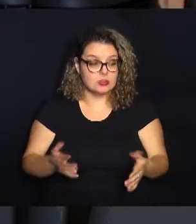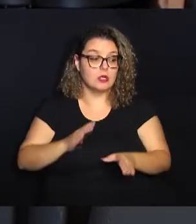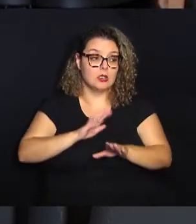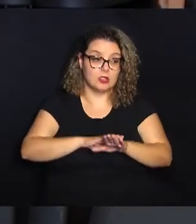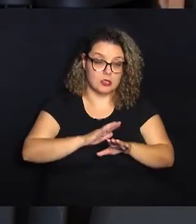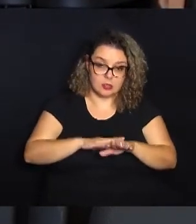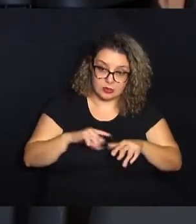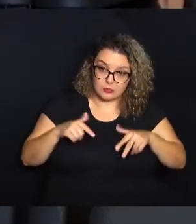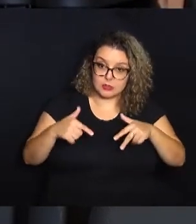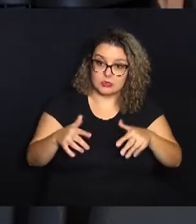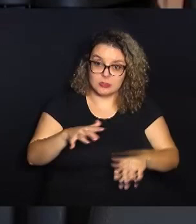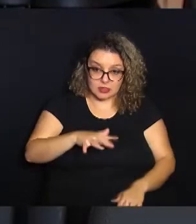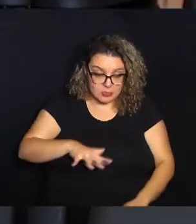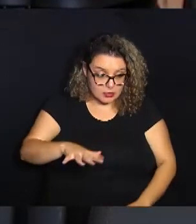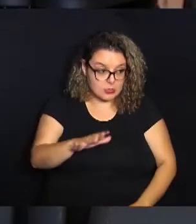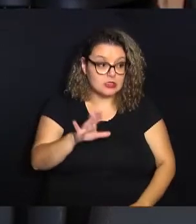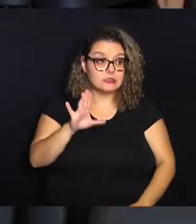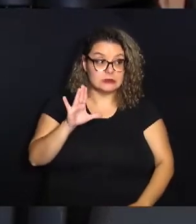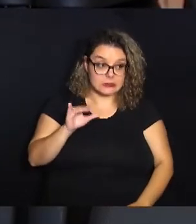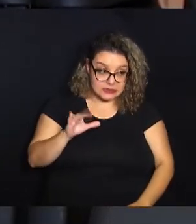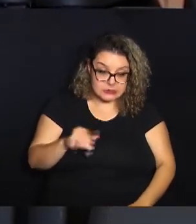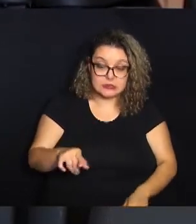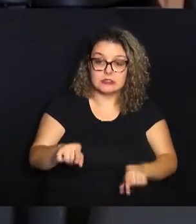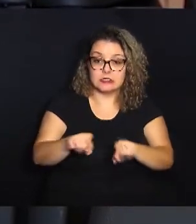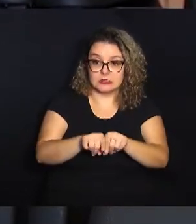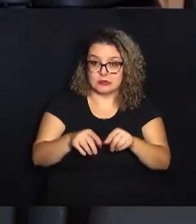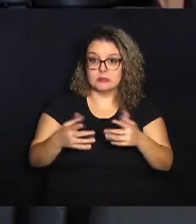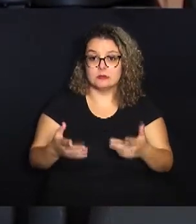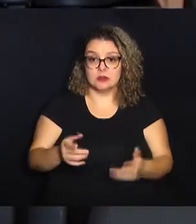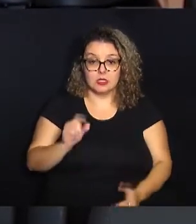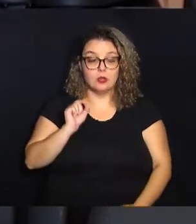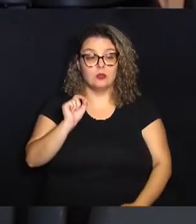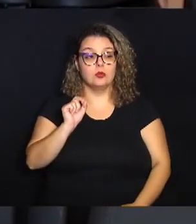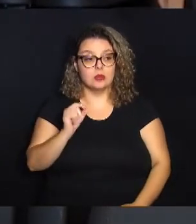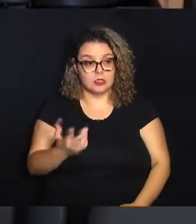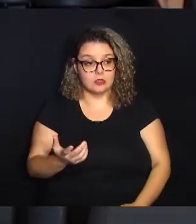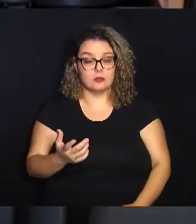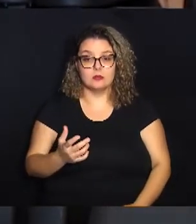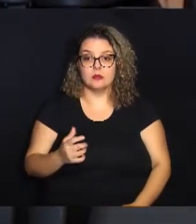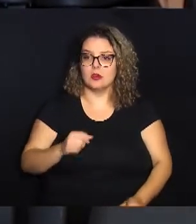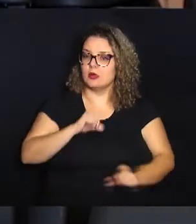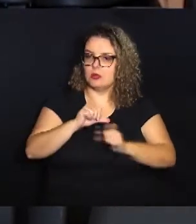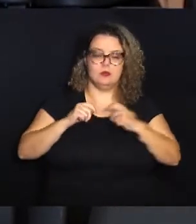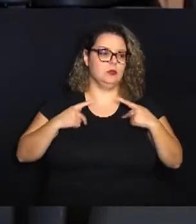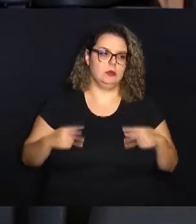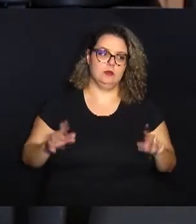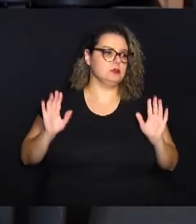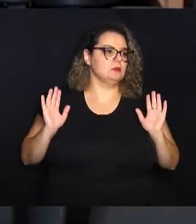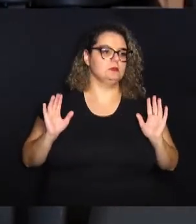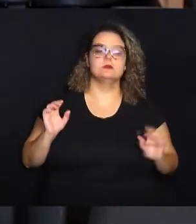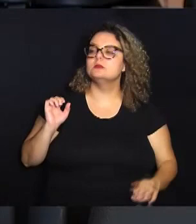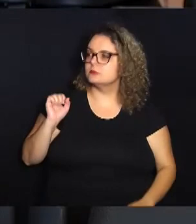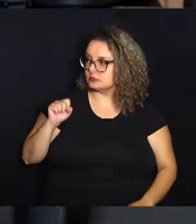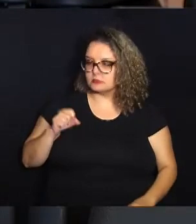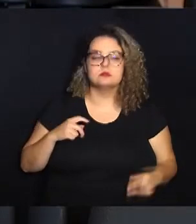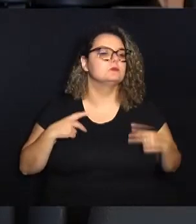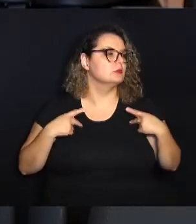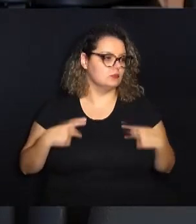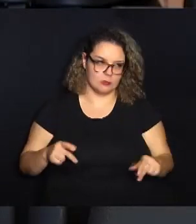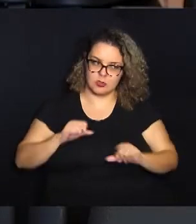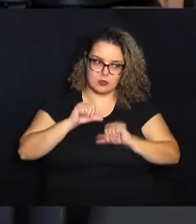na área, da ciência inclusive, é o seguinte: mudem a postura. Mudem a postura.